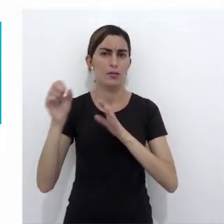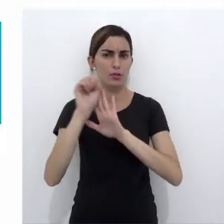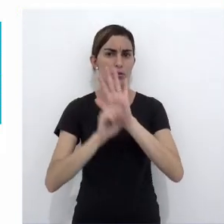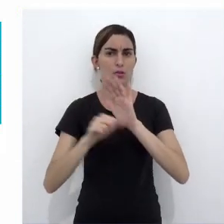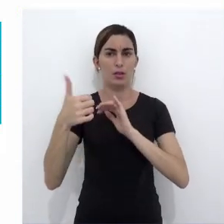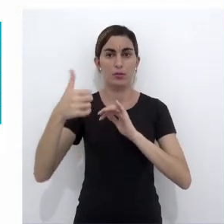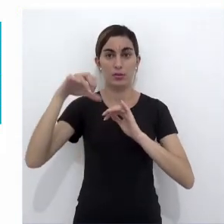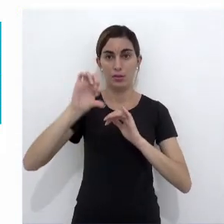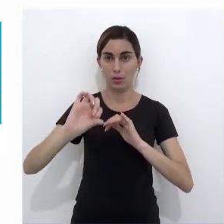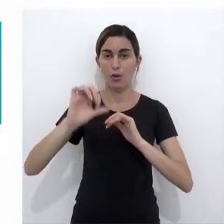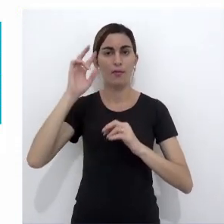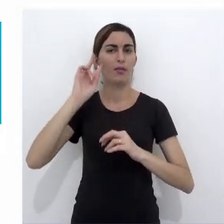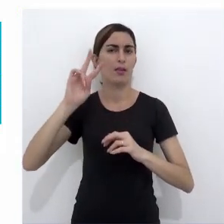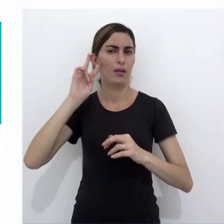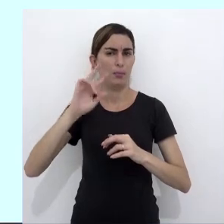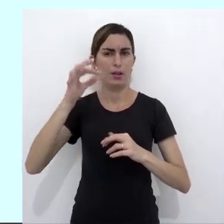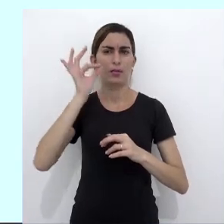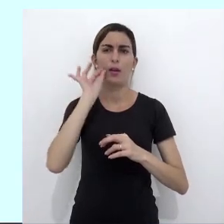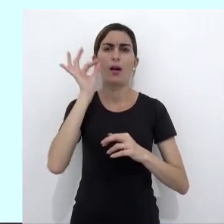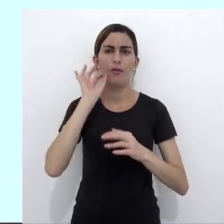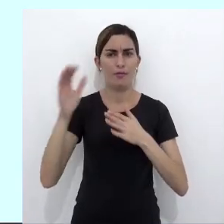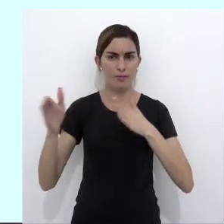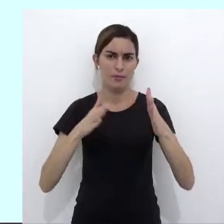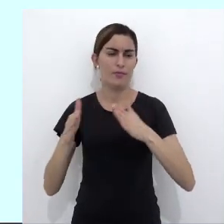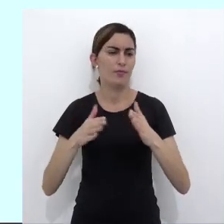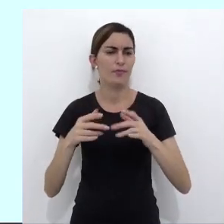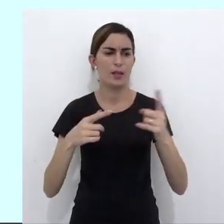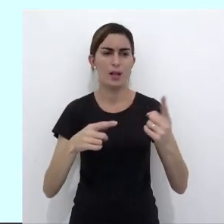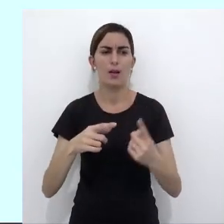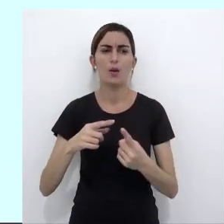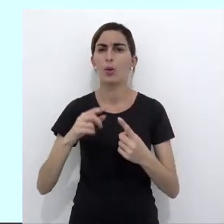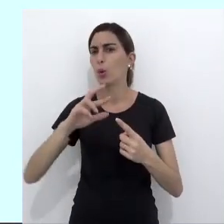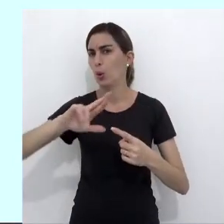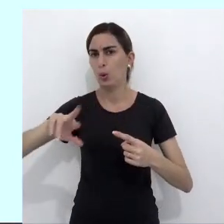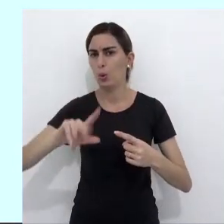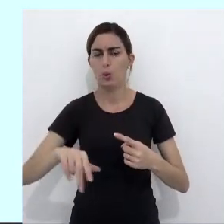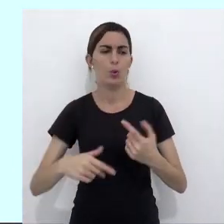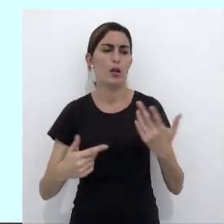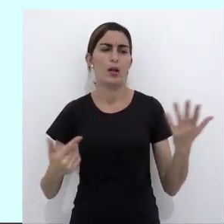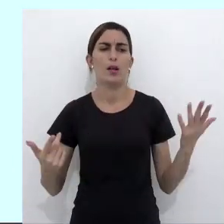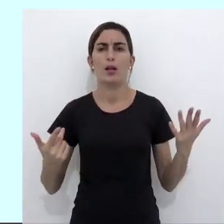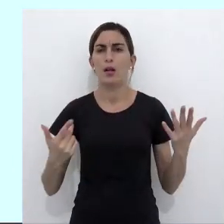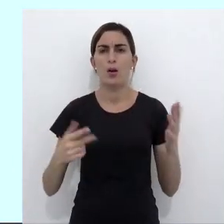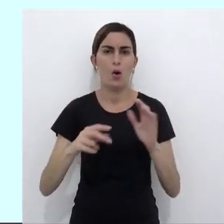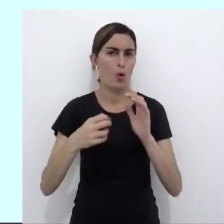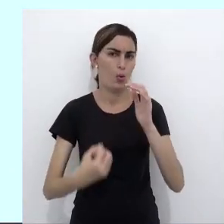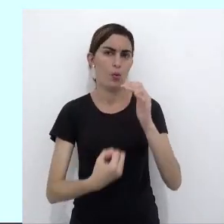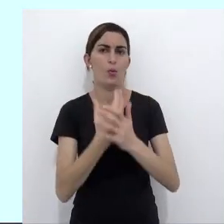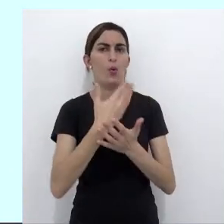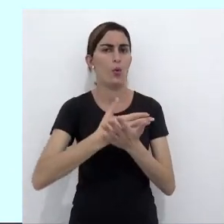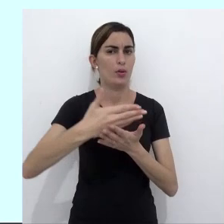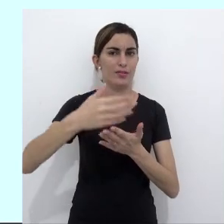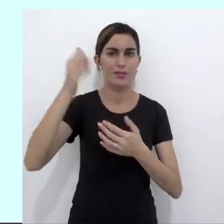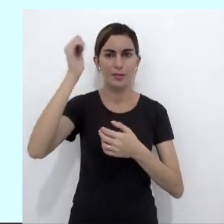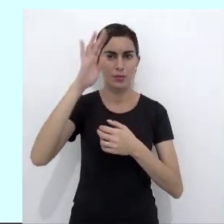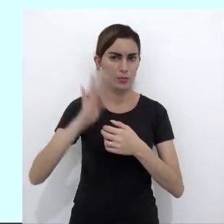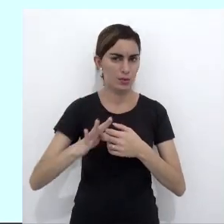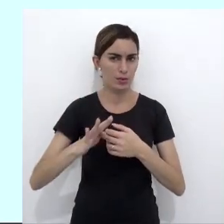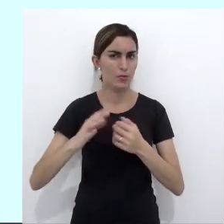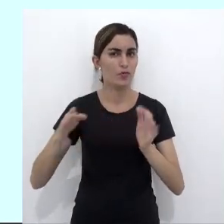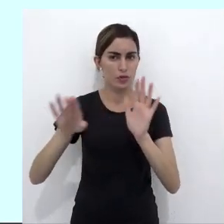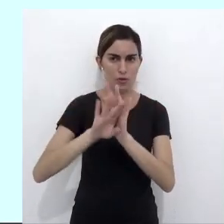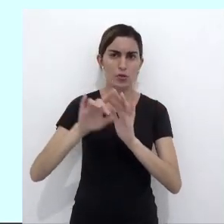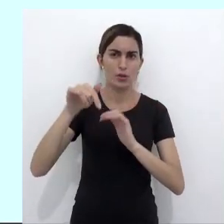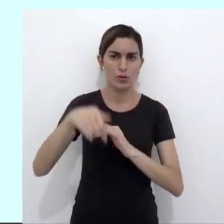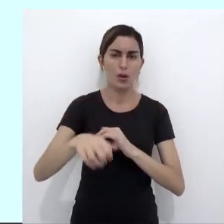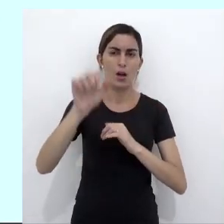XIX. Lembrando que o café não era um produto originário do Brasil, ok? Chegou até